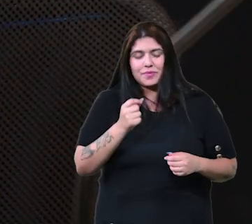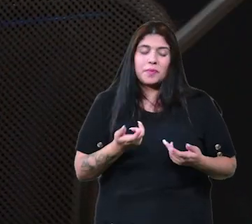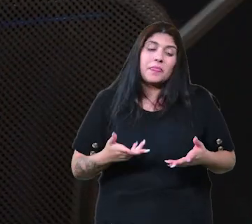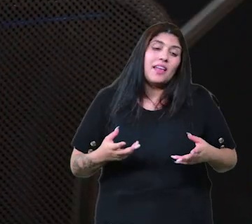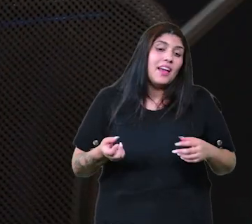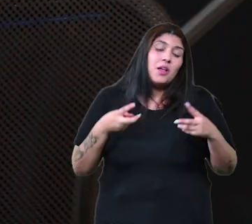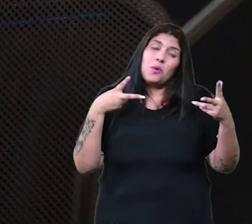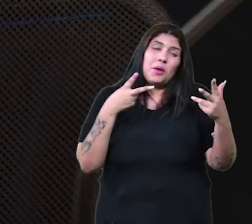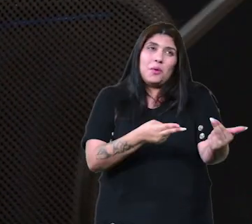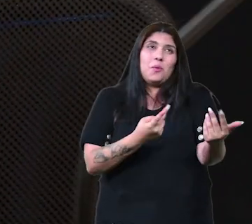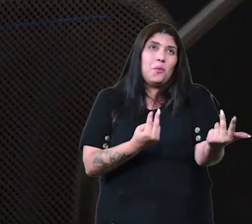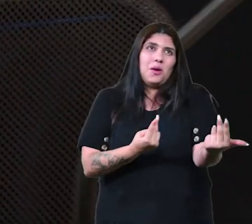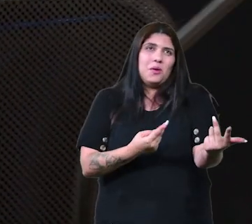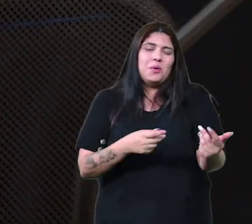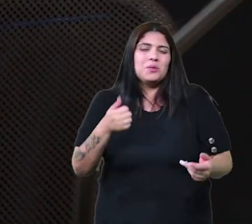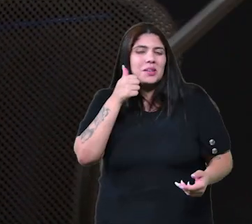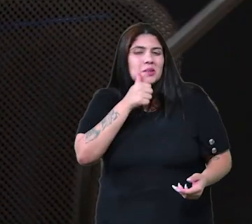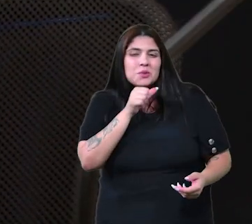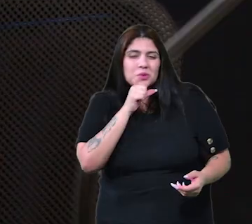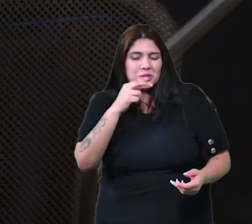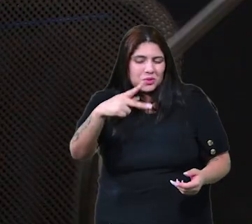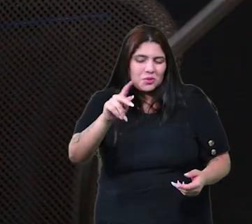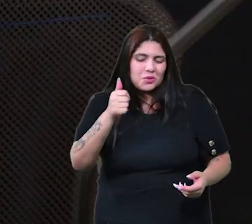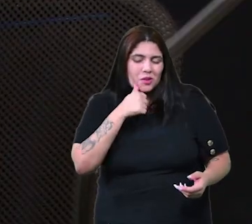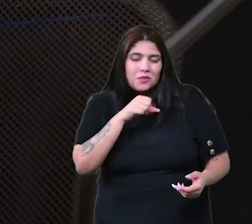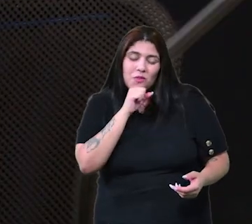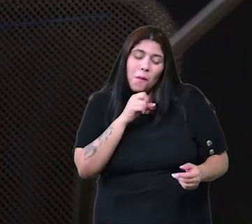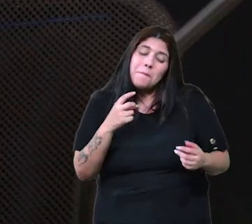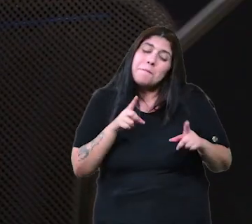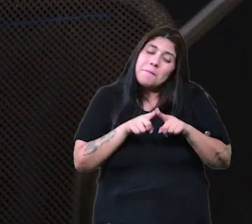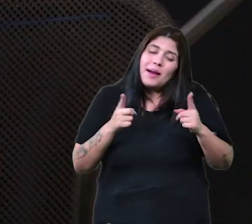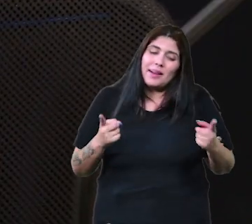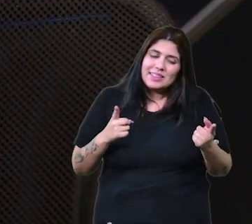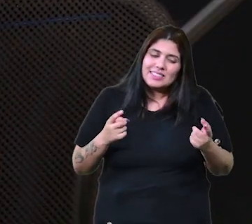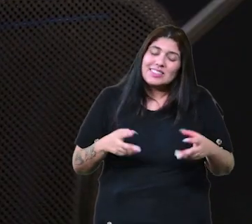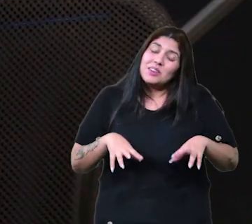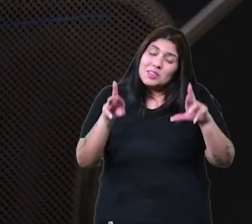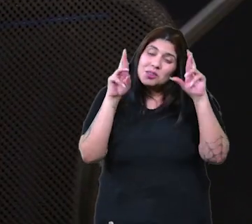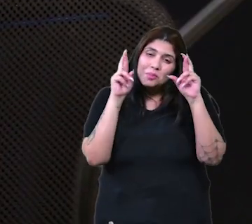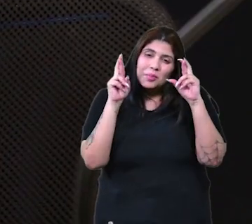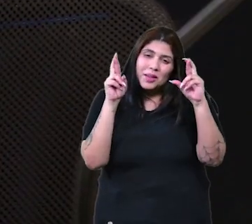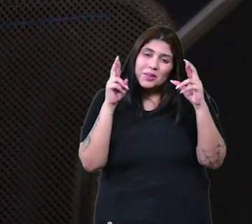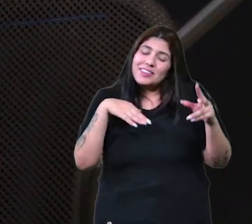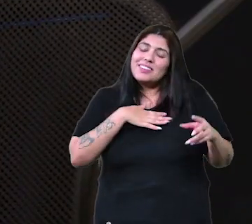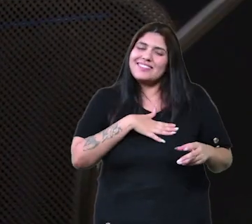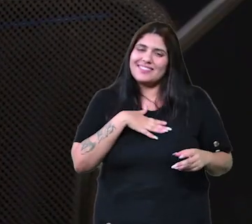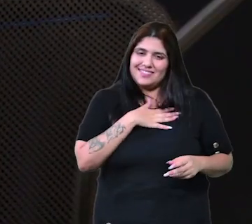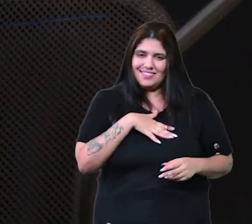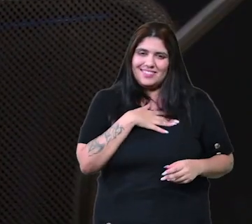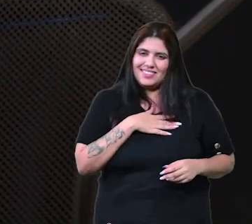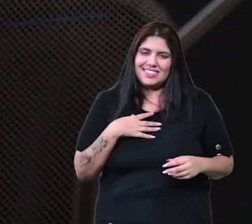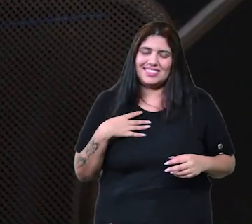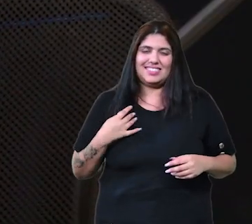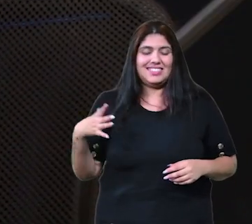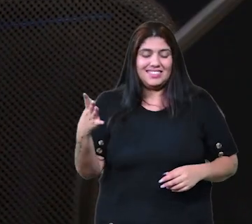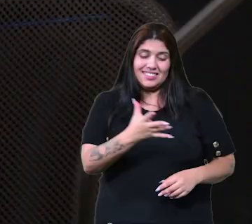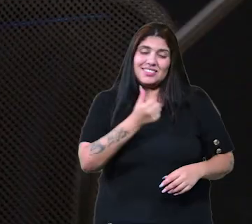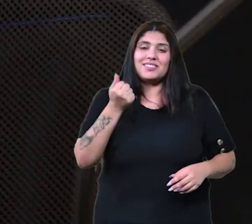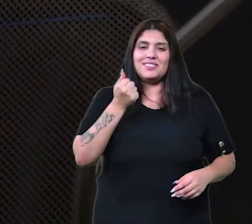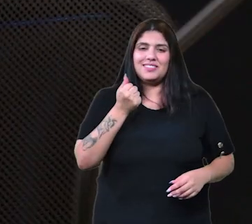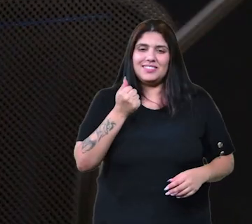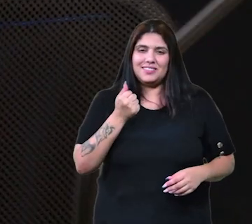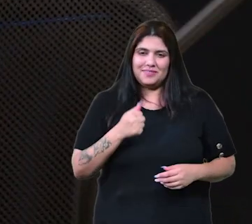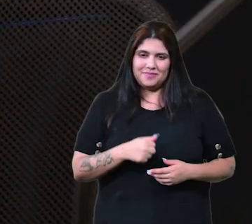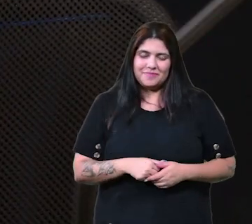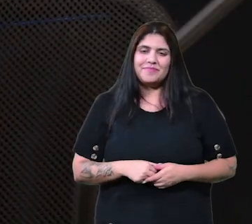como se fosse, né, e que seja realmente regenerativo, que ele te cure, para que você tenha uma hospedagem muito boa aqui e